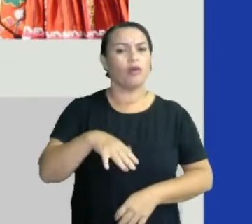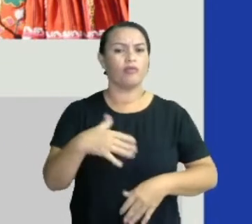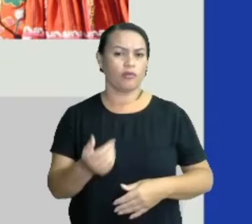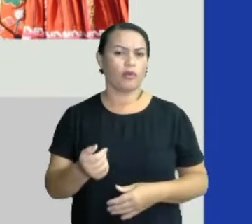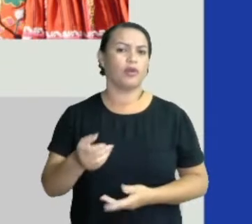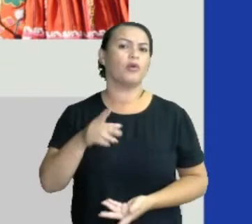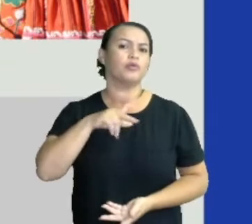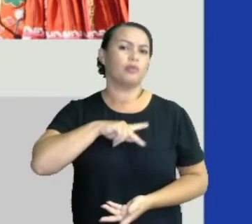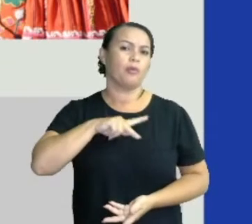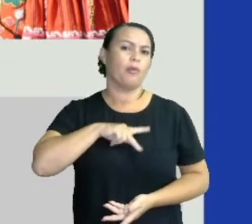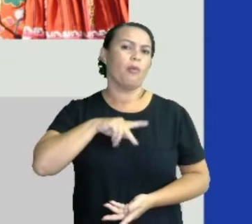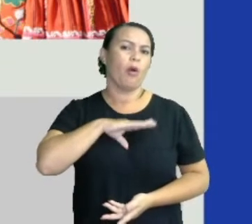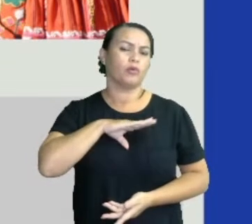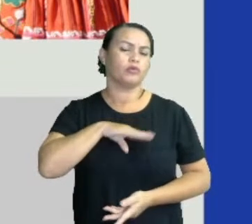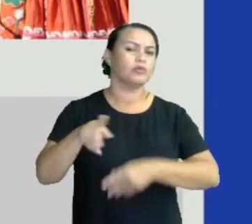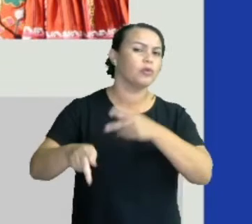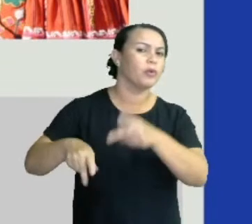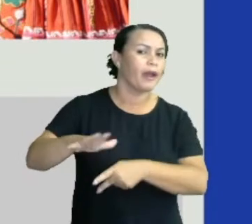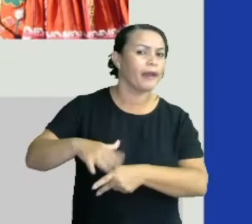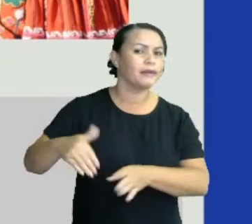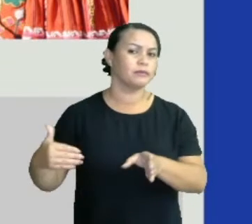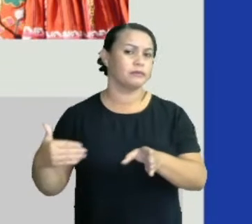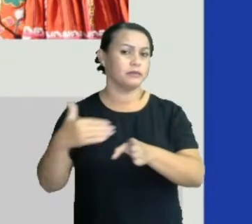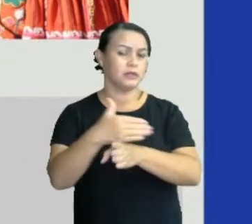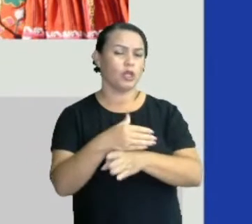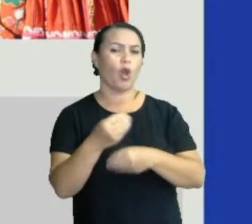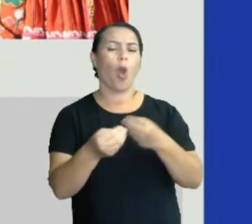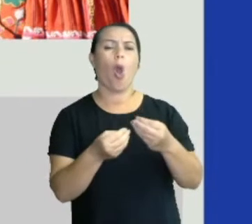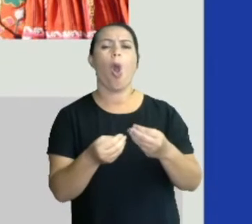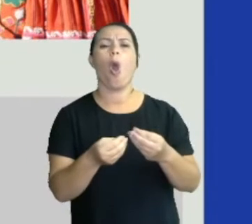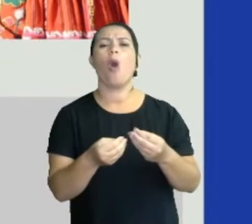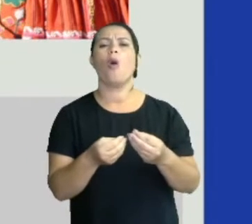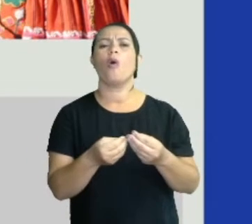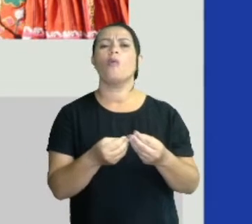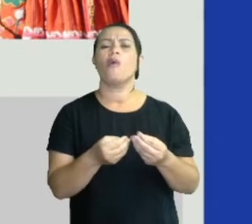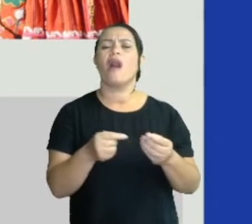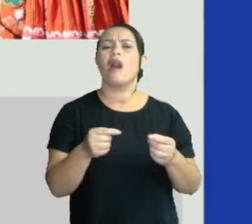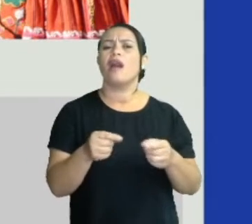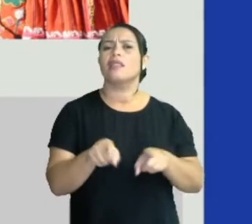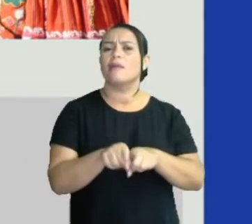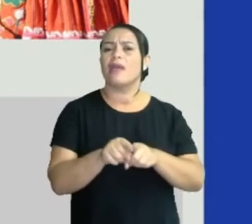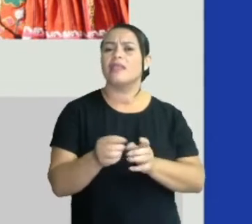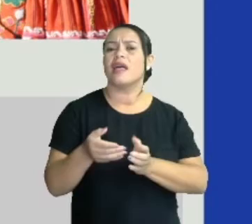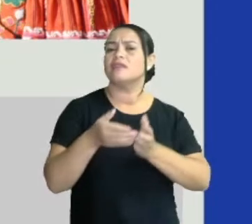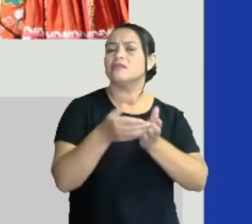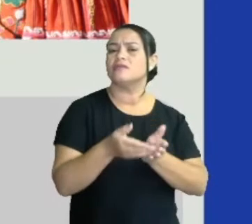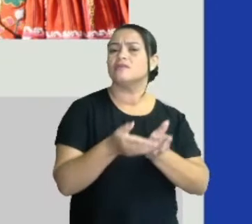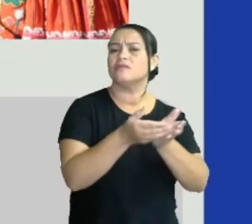foram os portugueses. Eles, através das viagens marítimas, que queriam